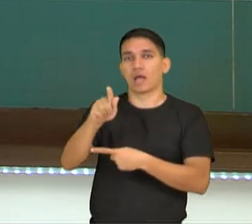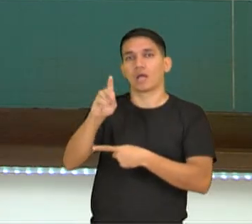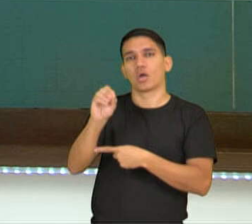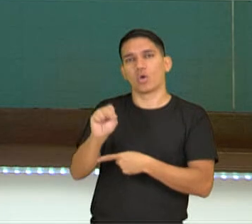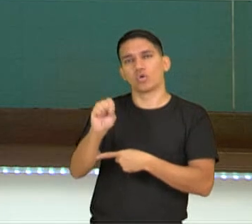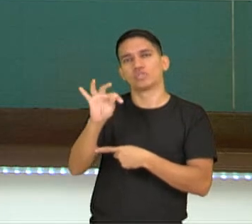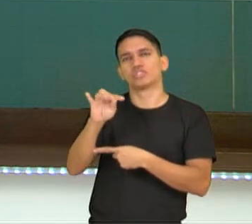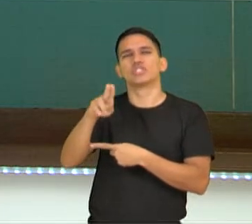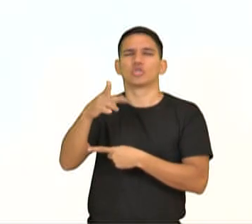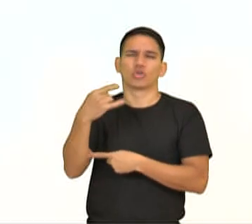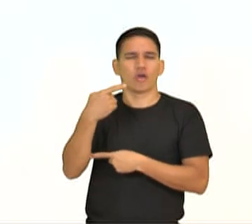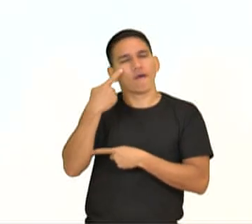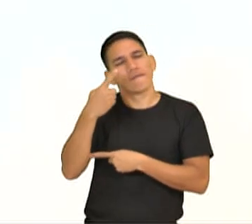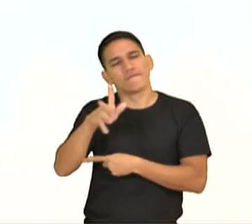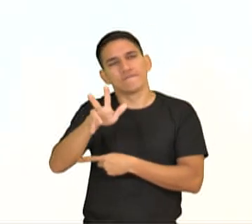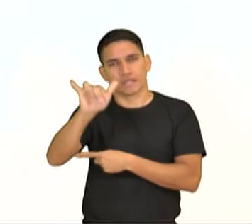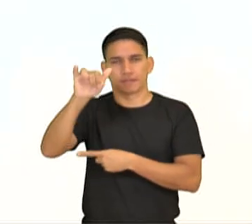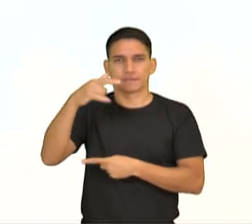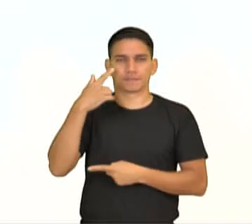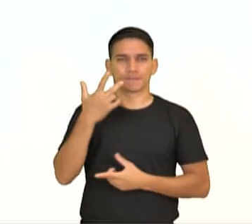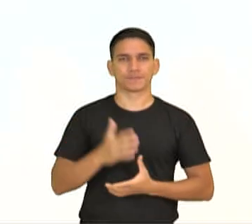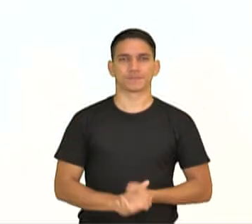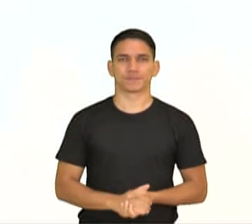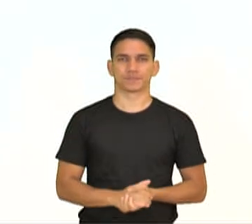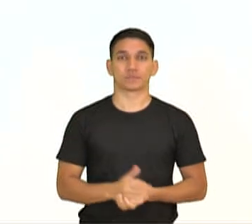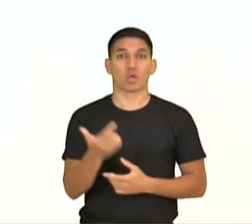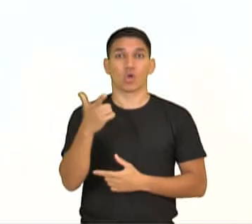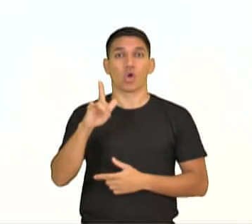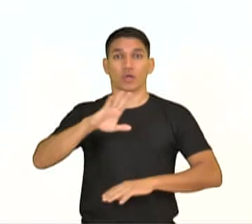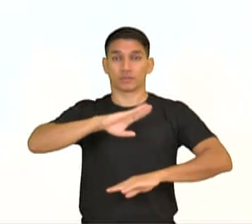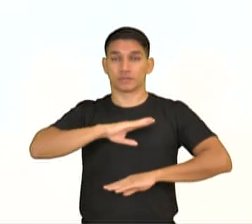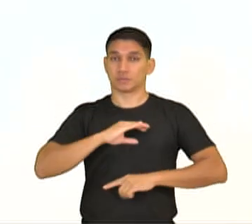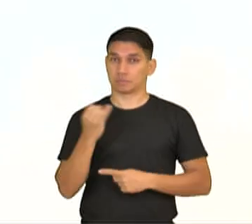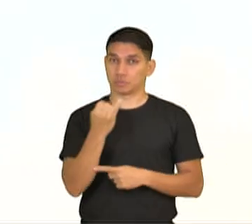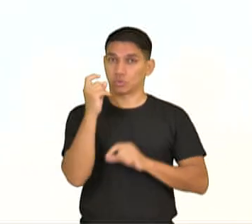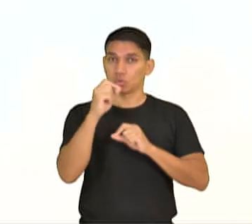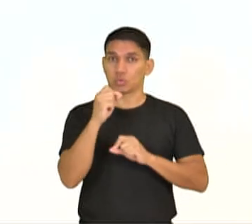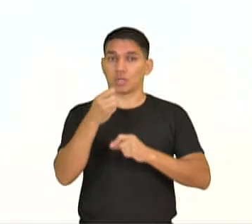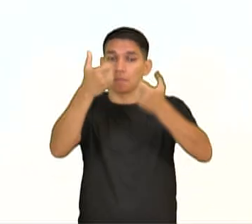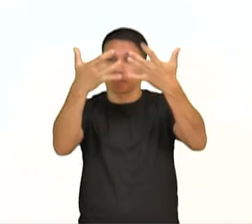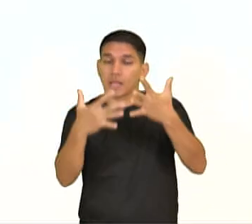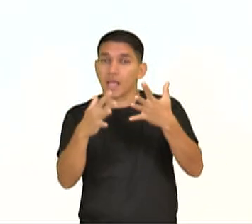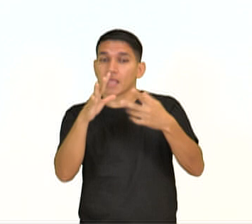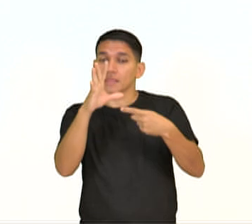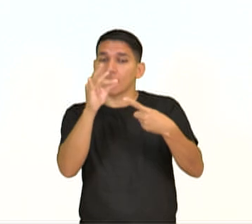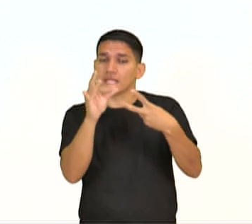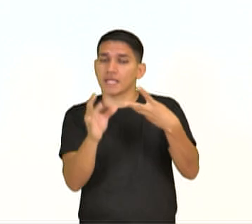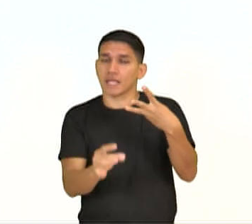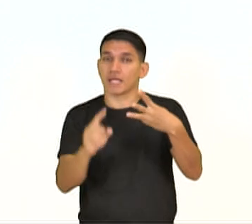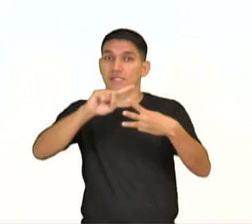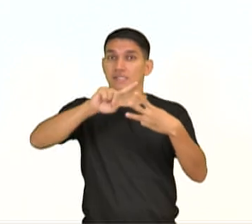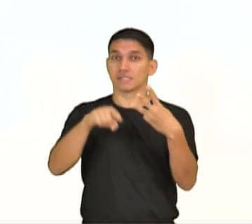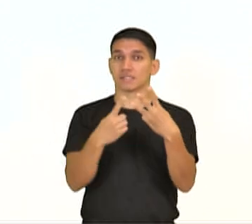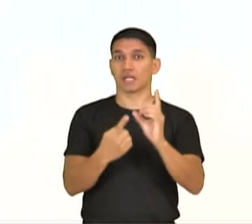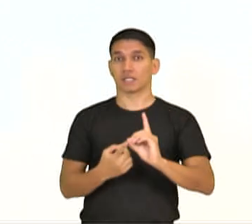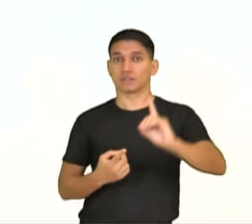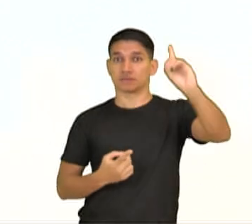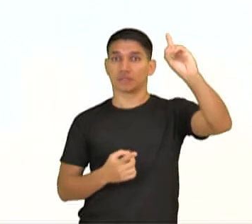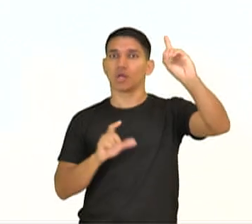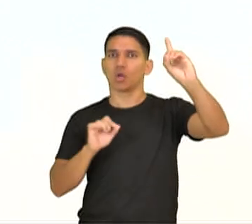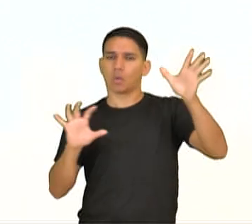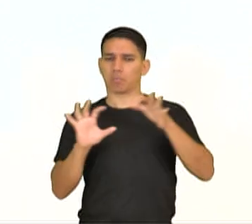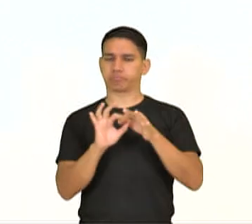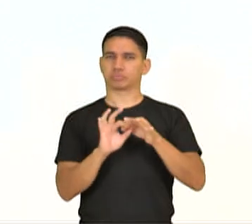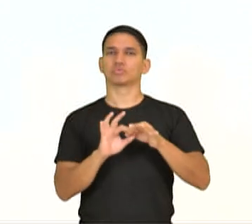ver. Outra questão importante é a fundamentação da Santíssima Trindade, um valor inerente ao